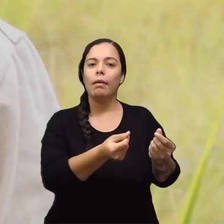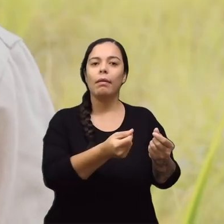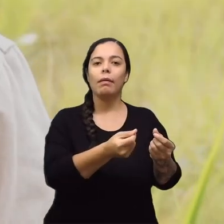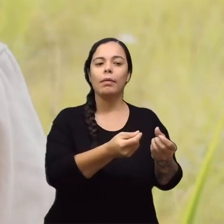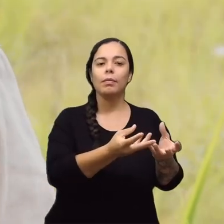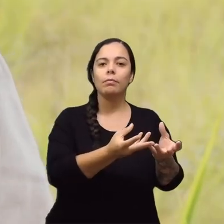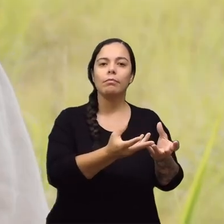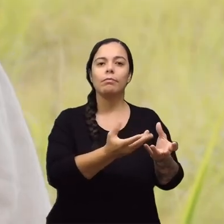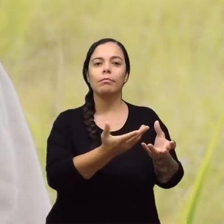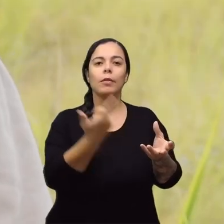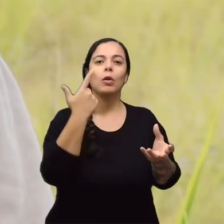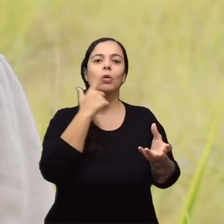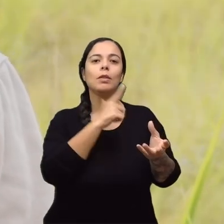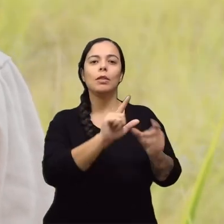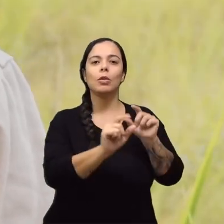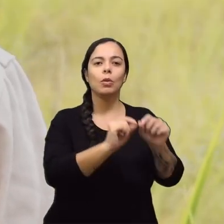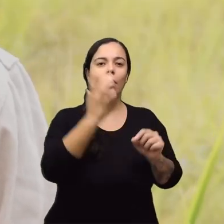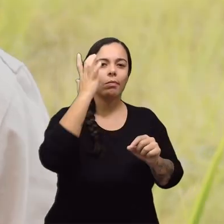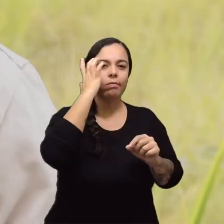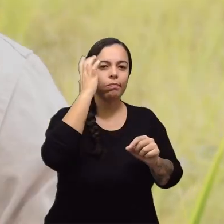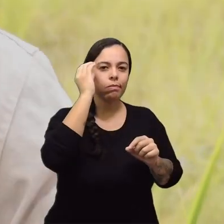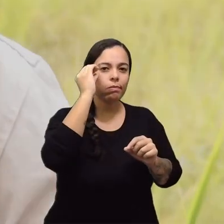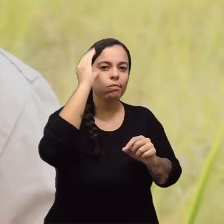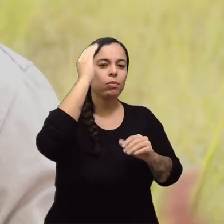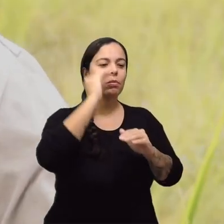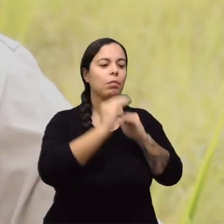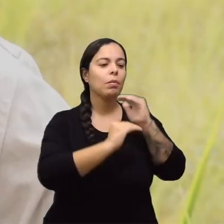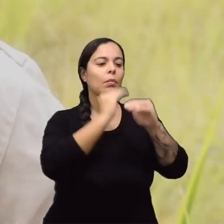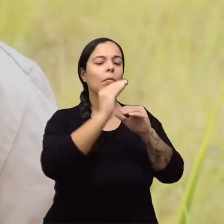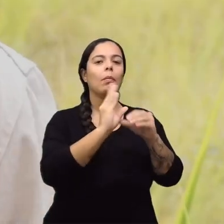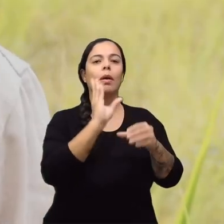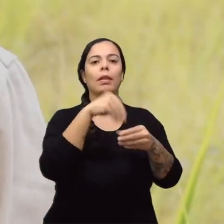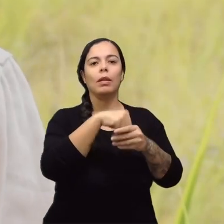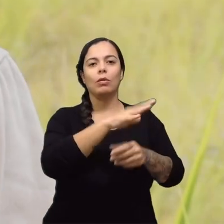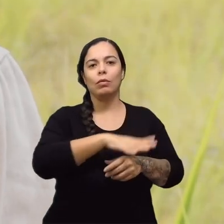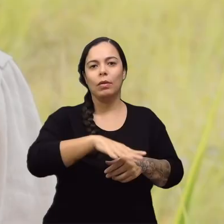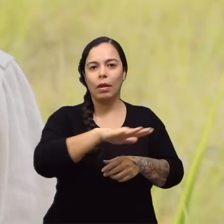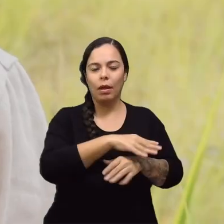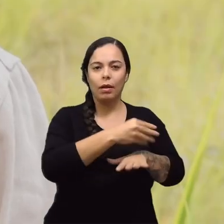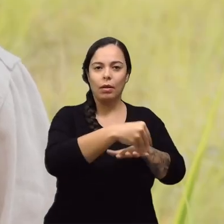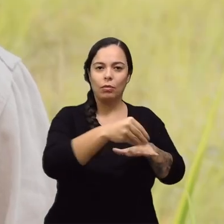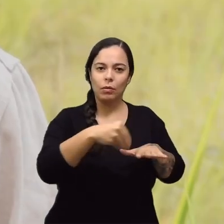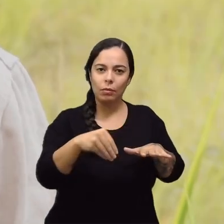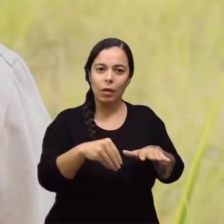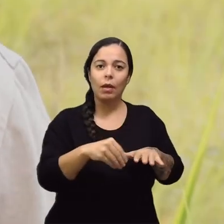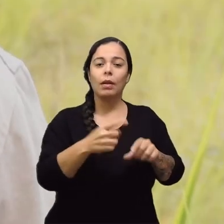um amadurecimento dentro da arqueologia, né, conhecendo outros contextos